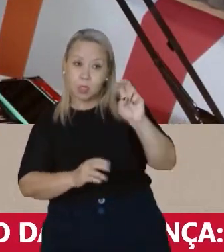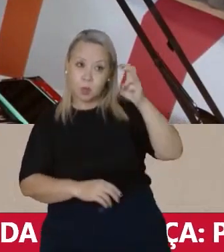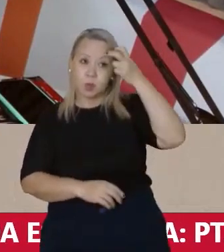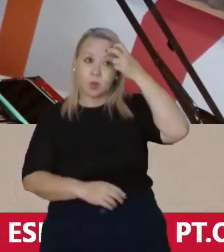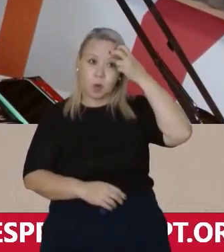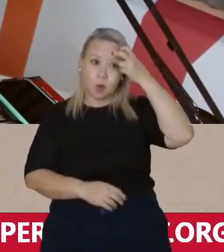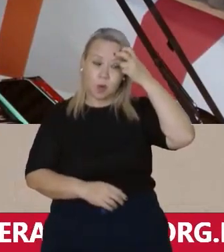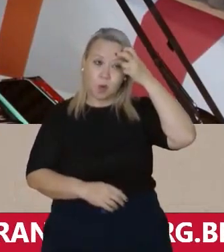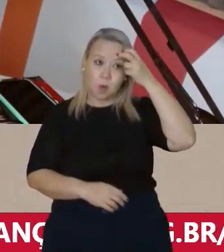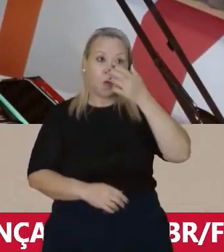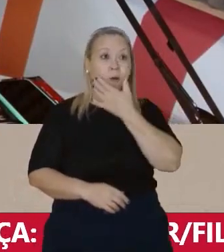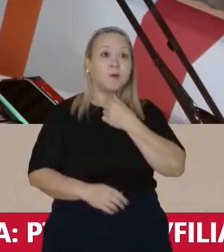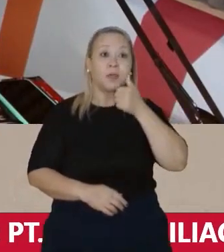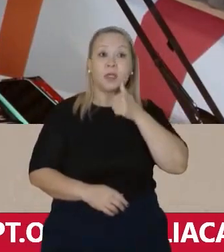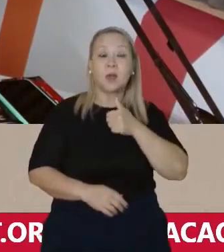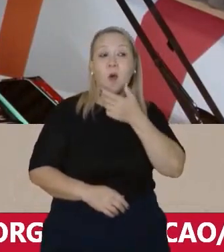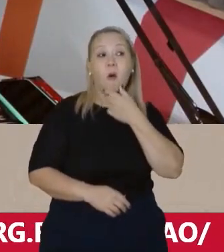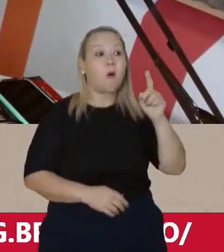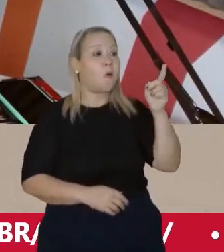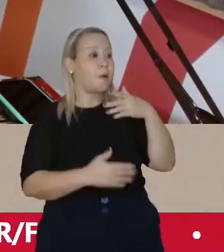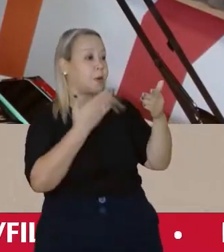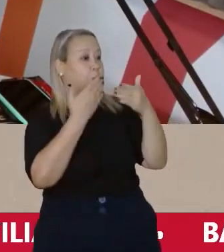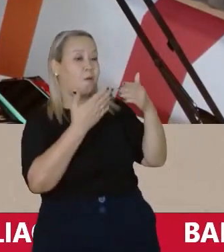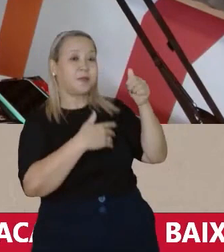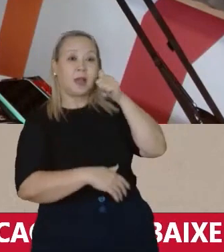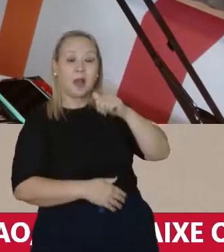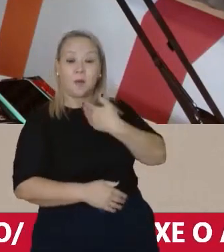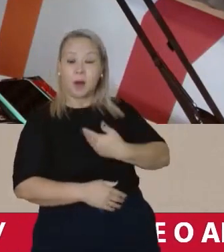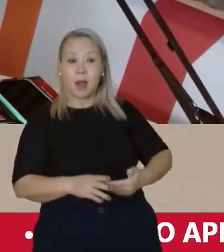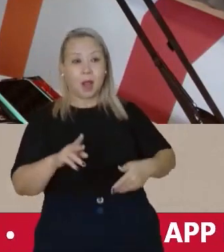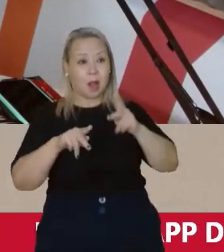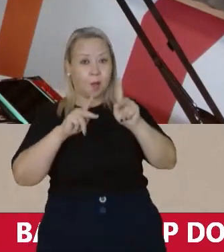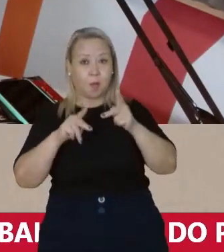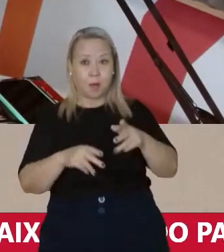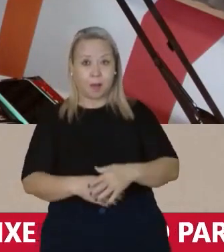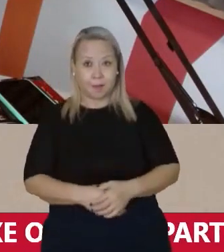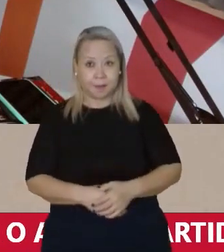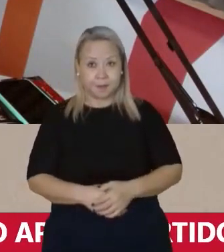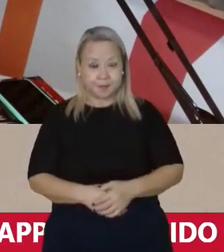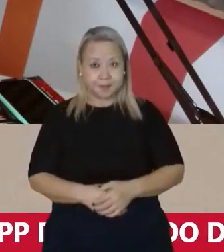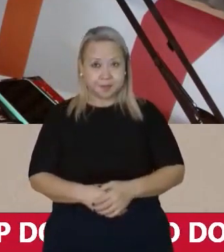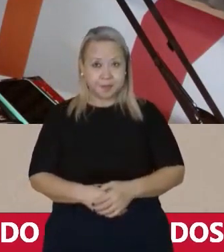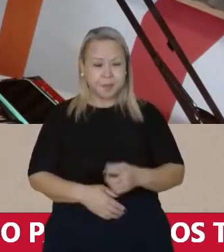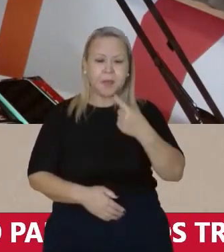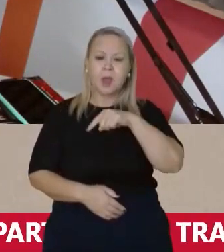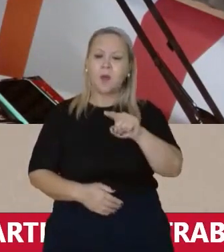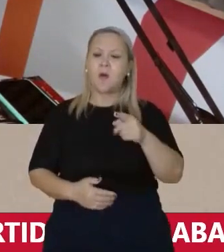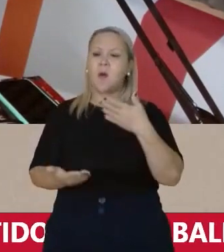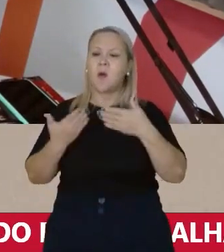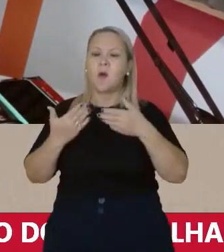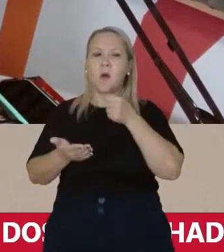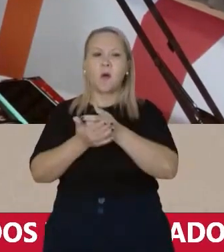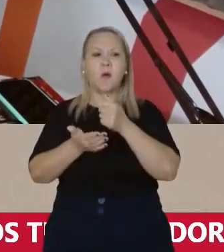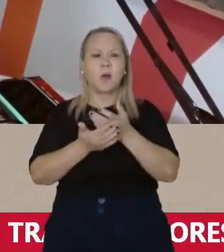preconceito de gênero. Homens não conversavam com mulheres publicamente. Até quando os discípulos voltam, eles foram comprar comida, eles olham Jesus,